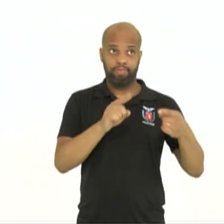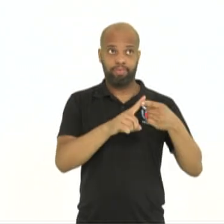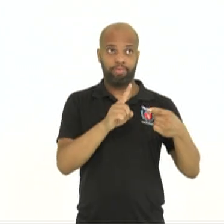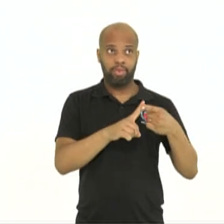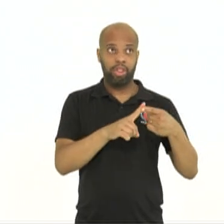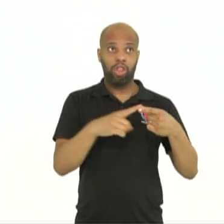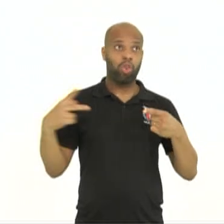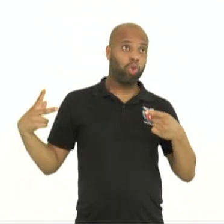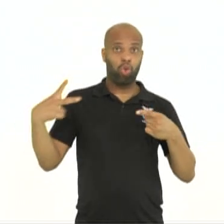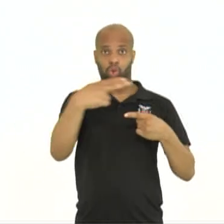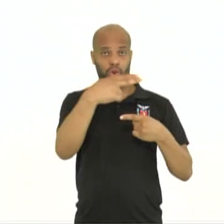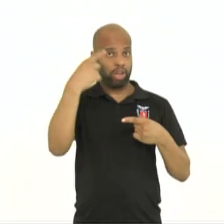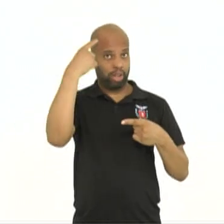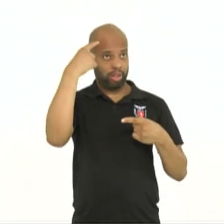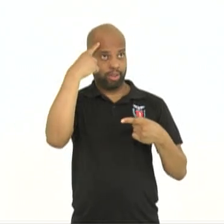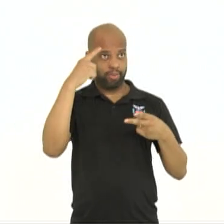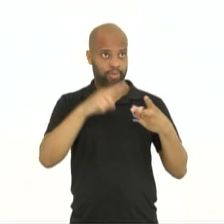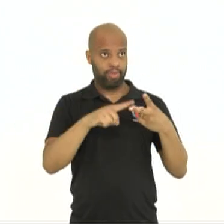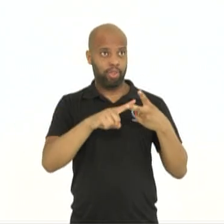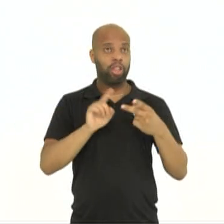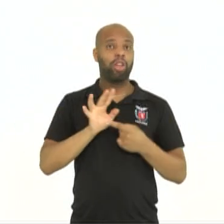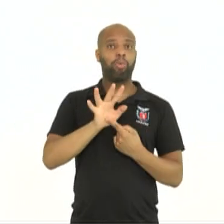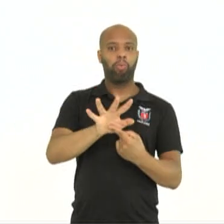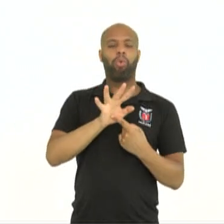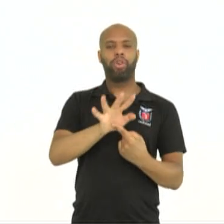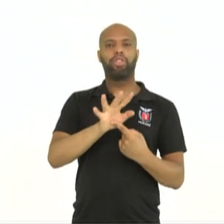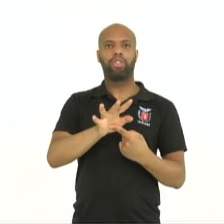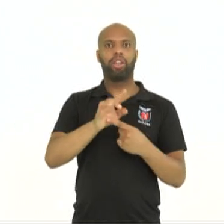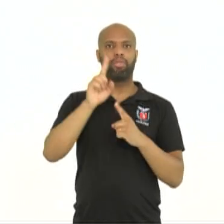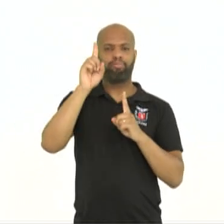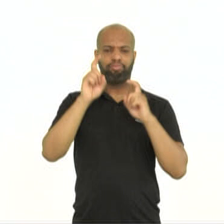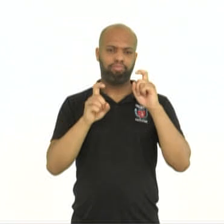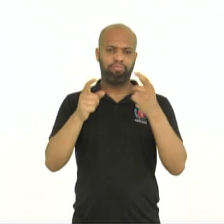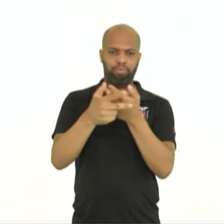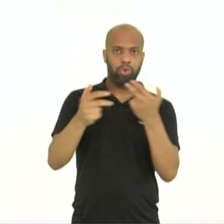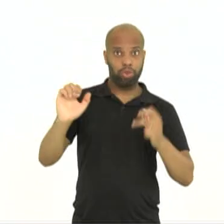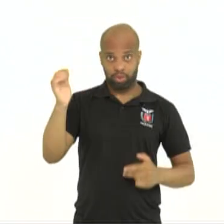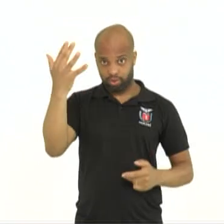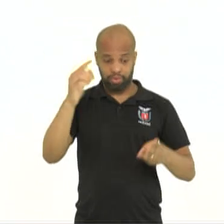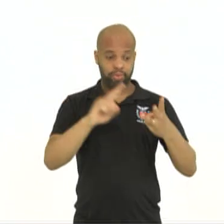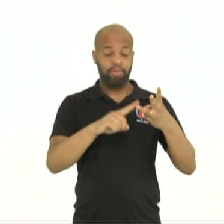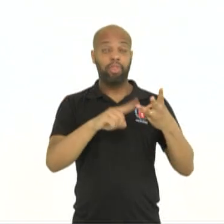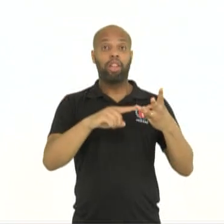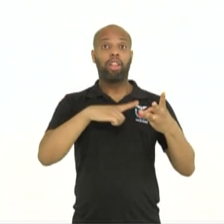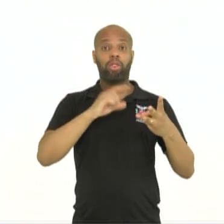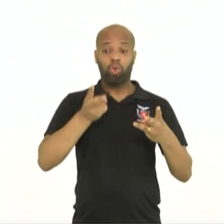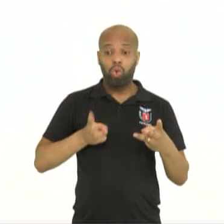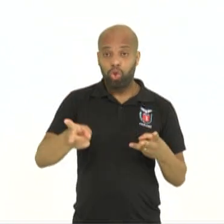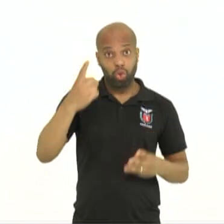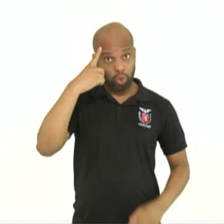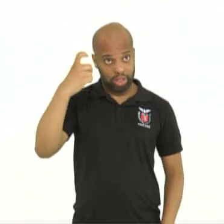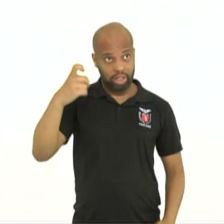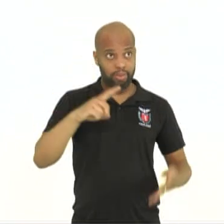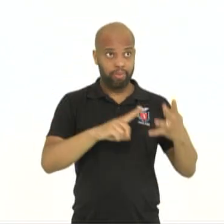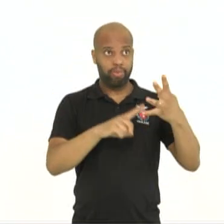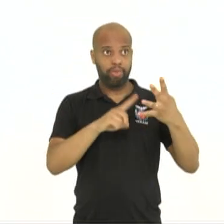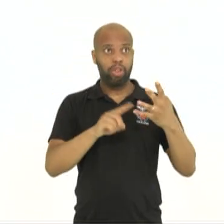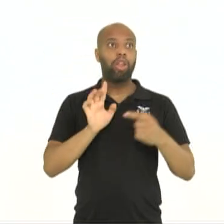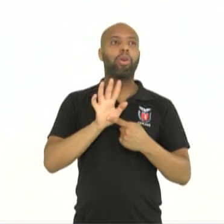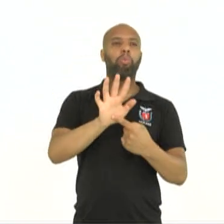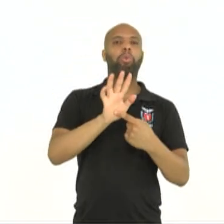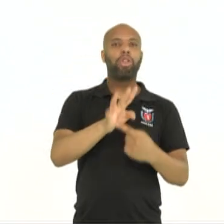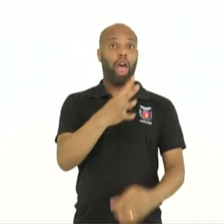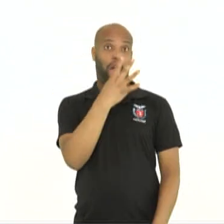de um pensamento, será? Para indicar uma expressão? Para o prolongamento de uma ideia? Ou para